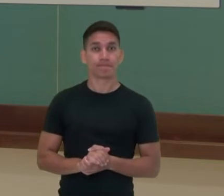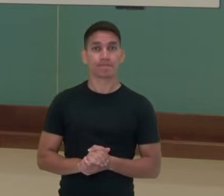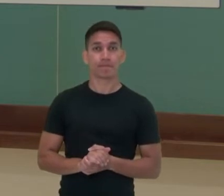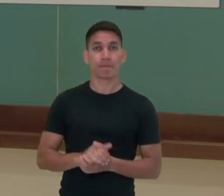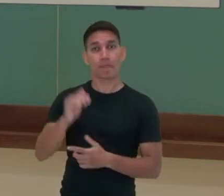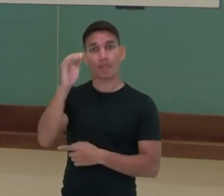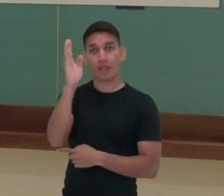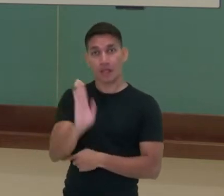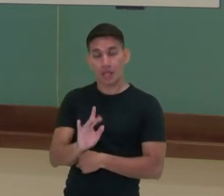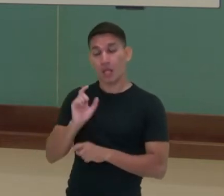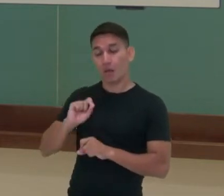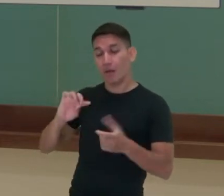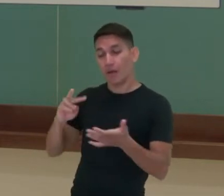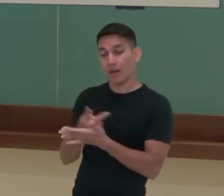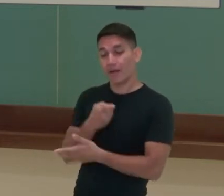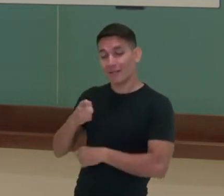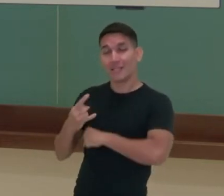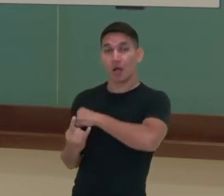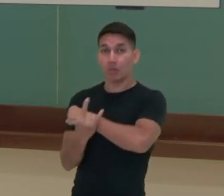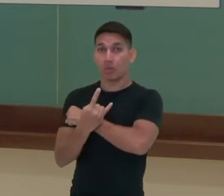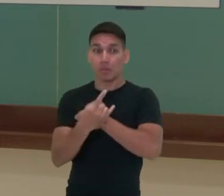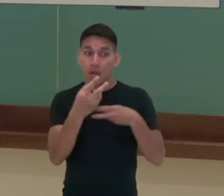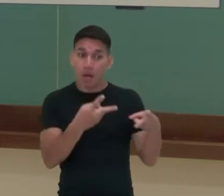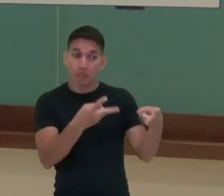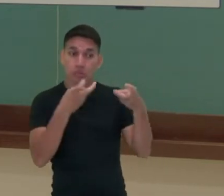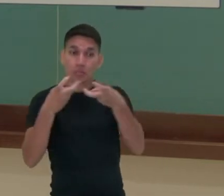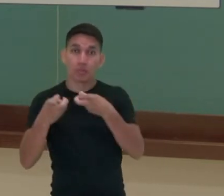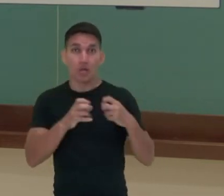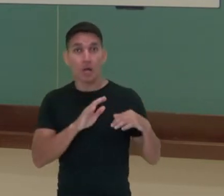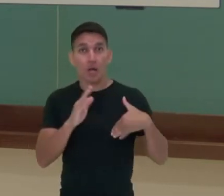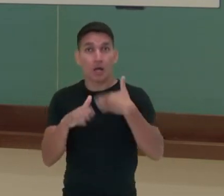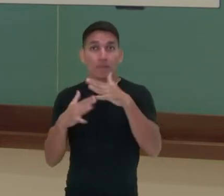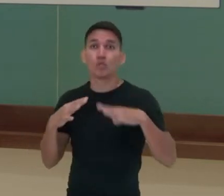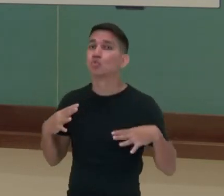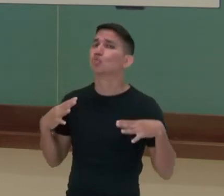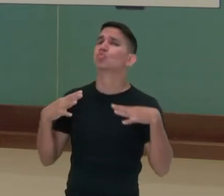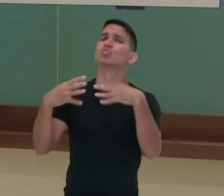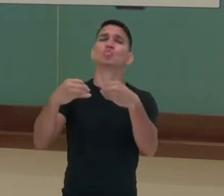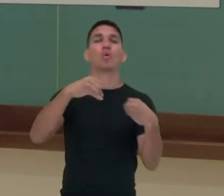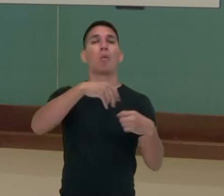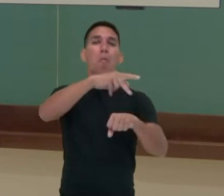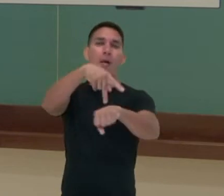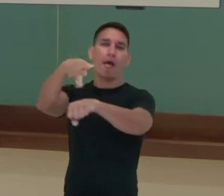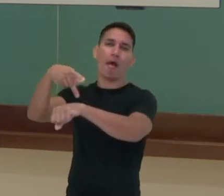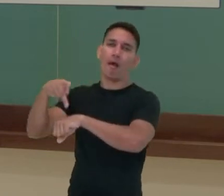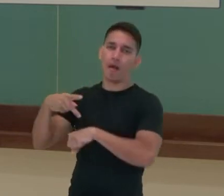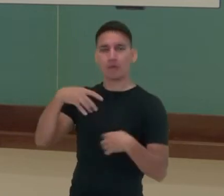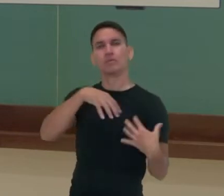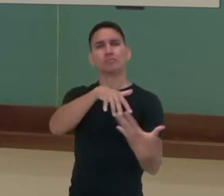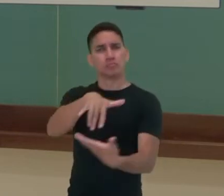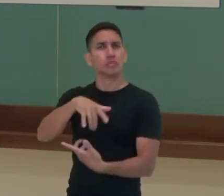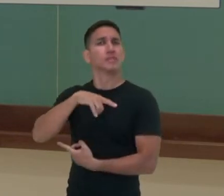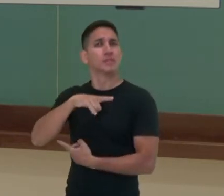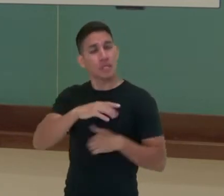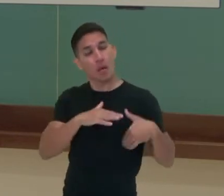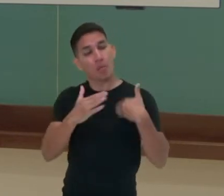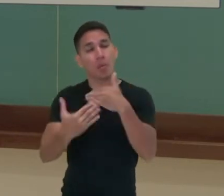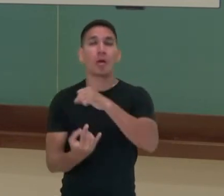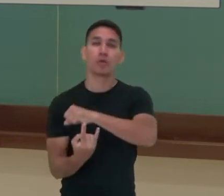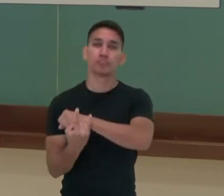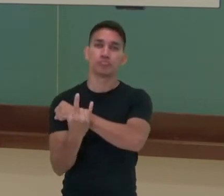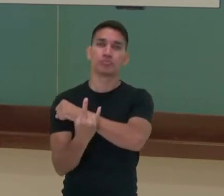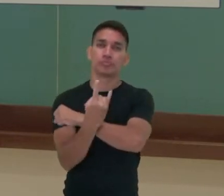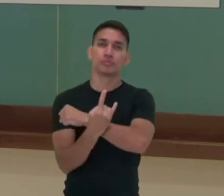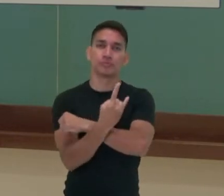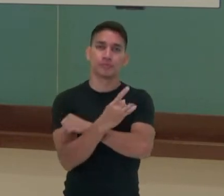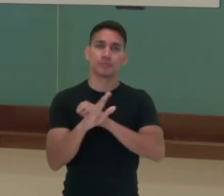perdão, a urbanização é um fenômeno observado, então, em todo o mundo. Todos os países do mundo têm, então, esse processo de urbanização.